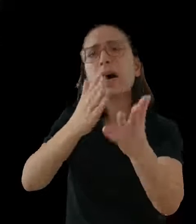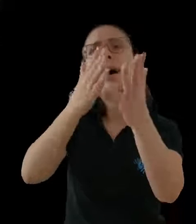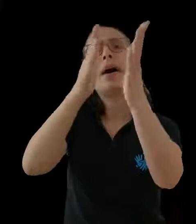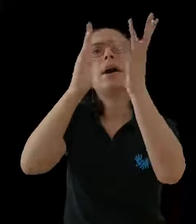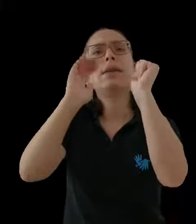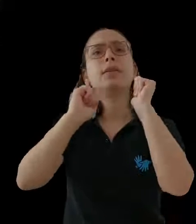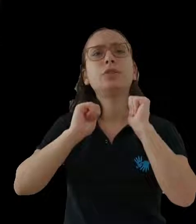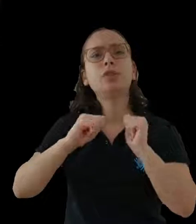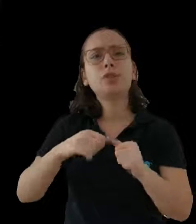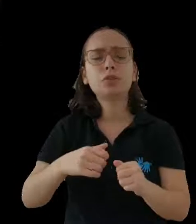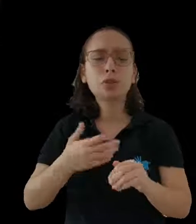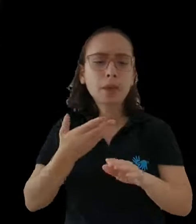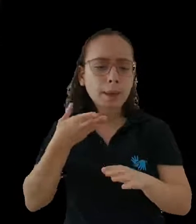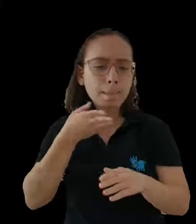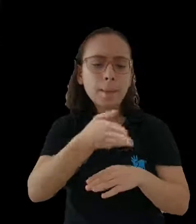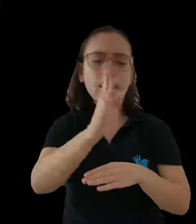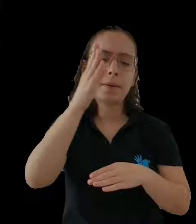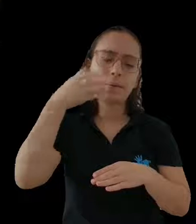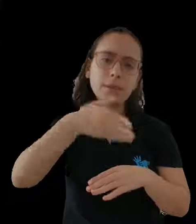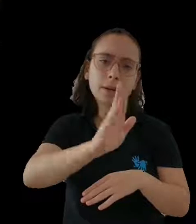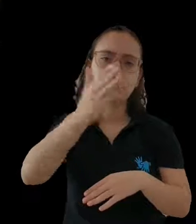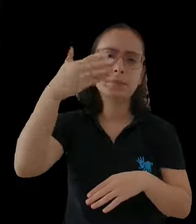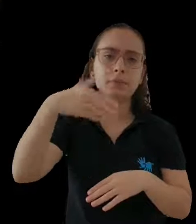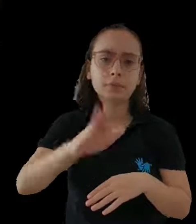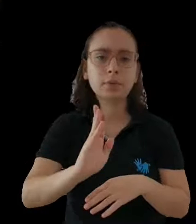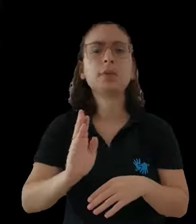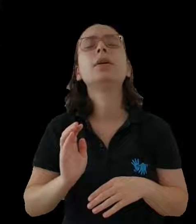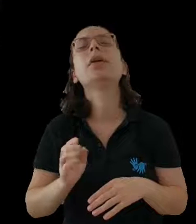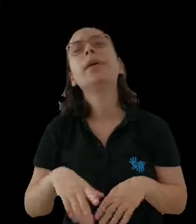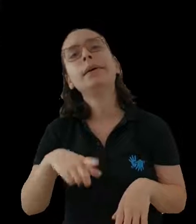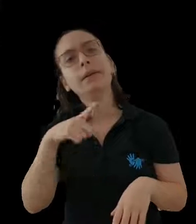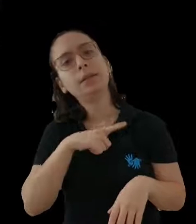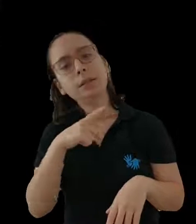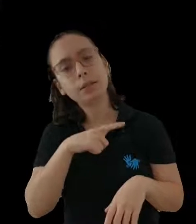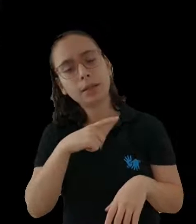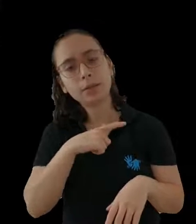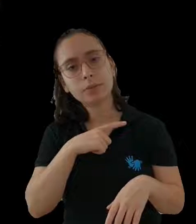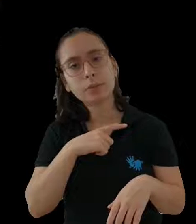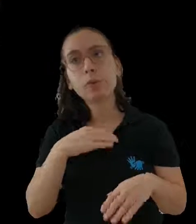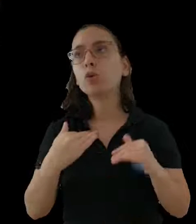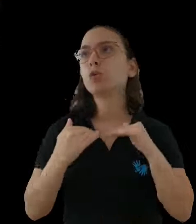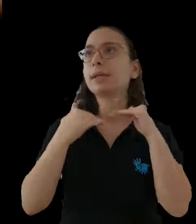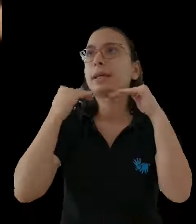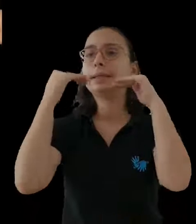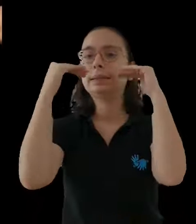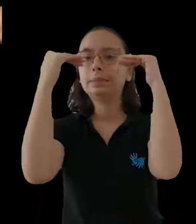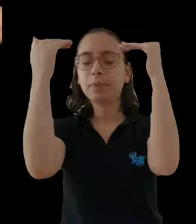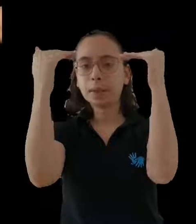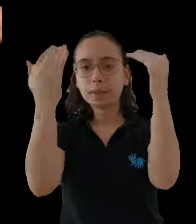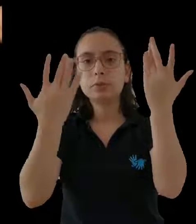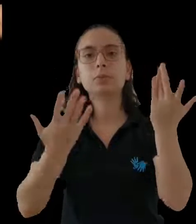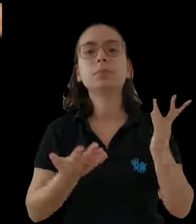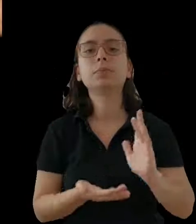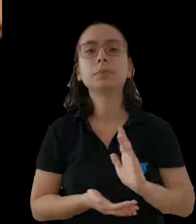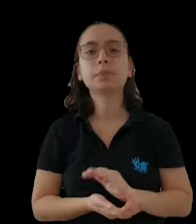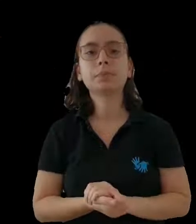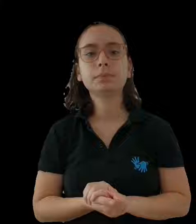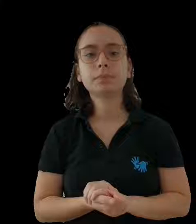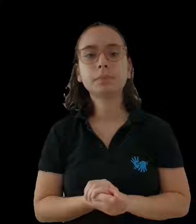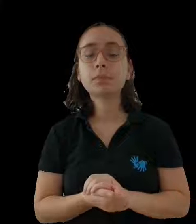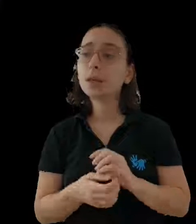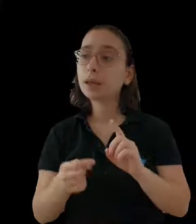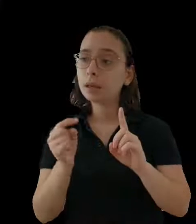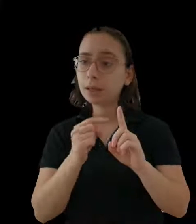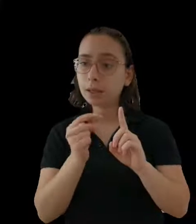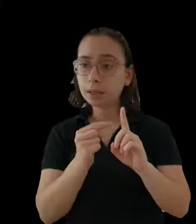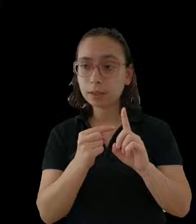atravessa várias barreiras para que ele tenha um crescimento, né? Então, para